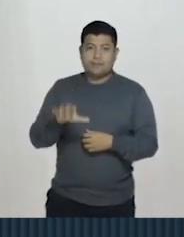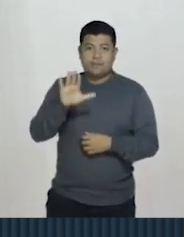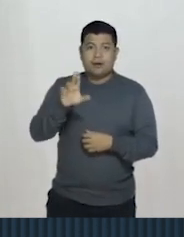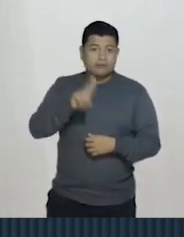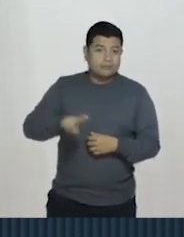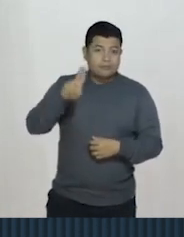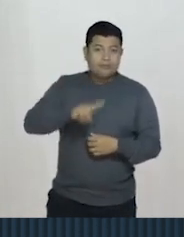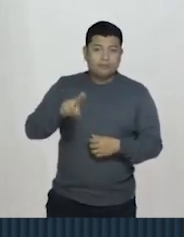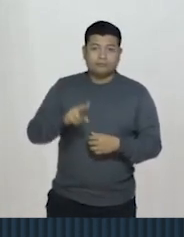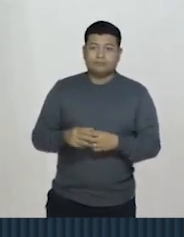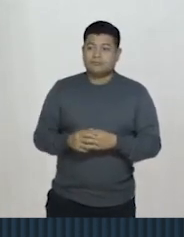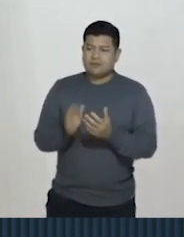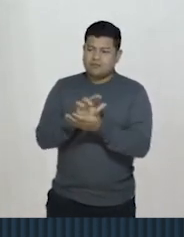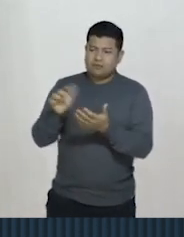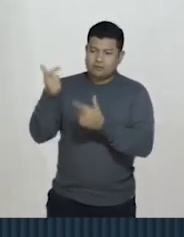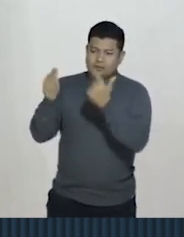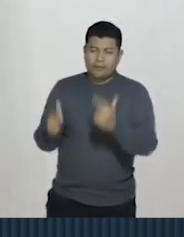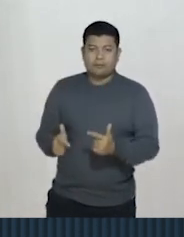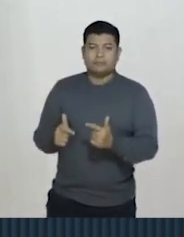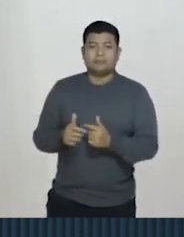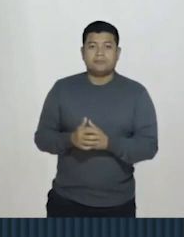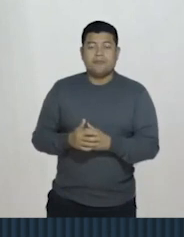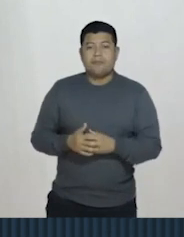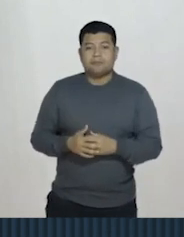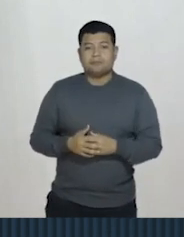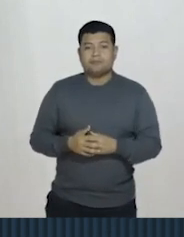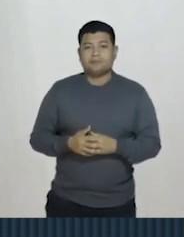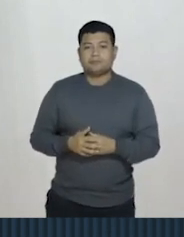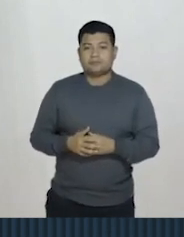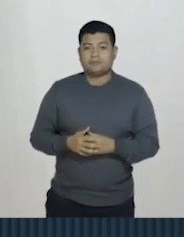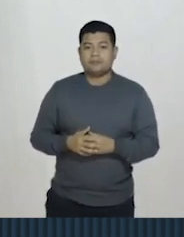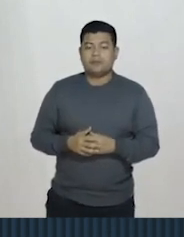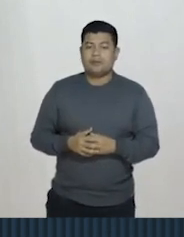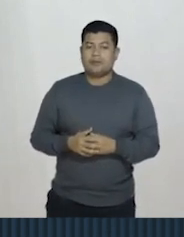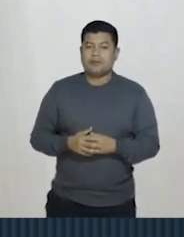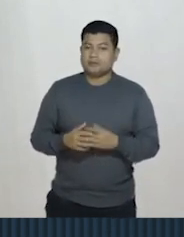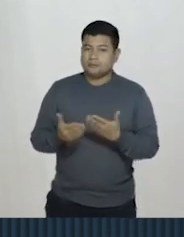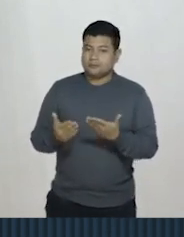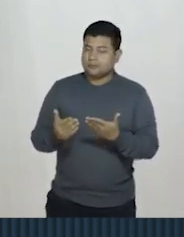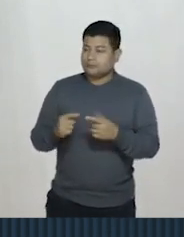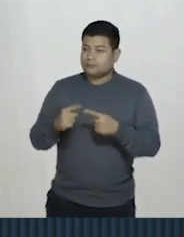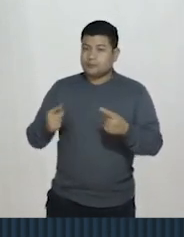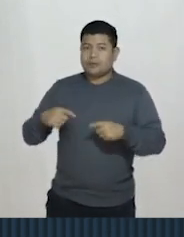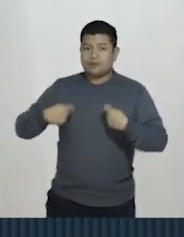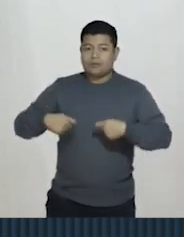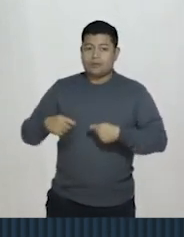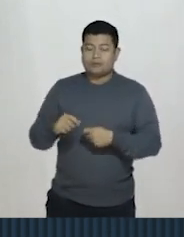também capepirina, aumenta, potencializa em 20 vezes. Em 20 vezes. Então você pode mandar manipular e